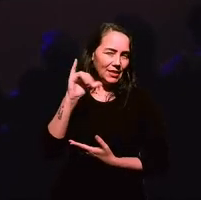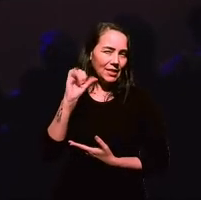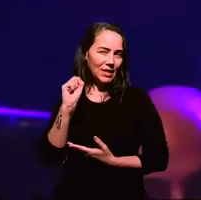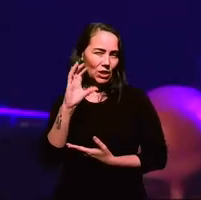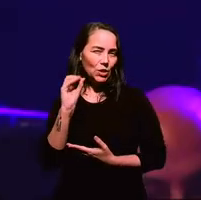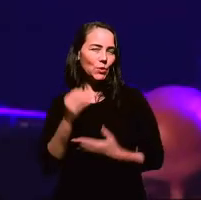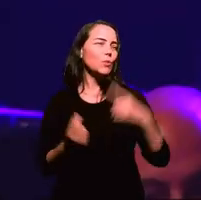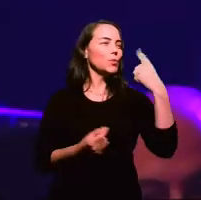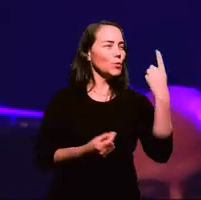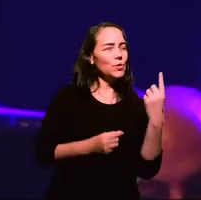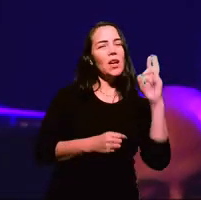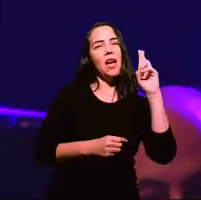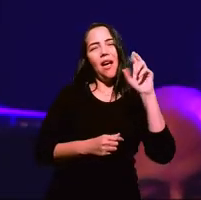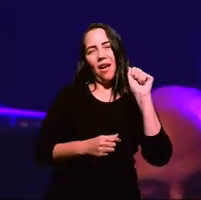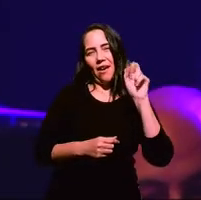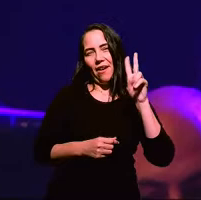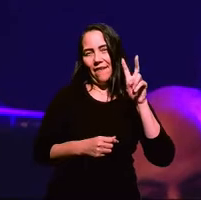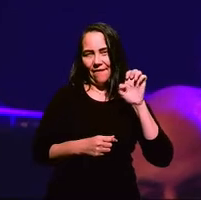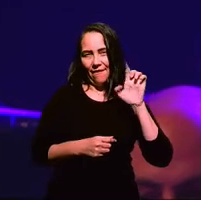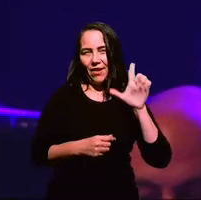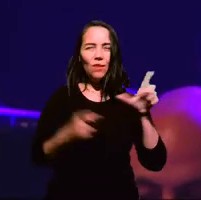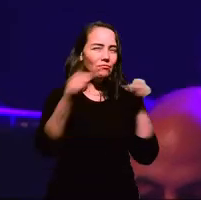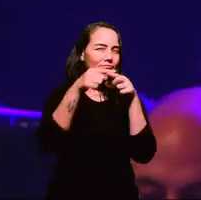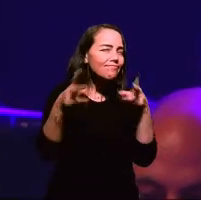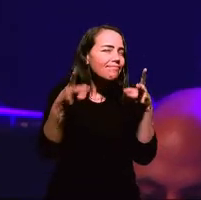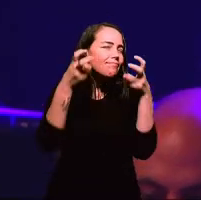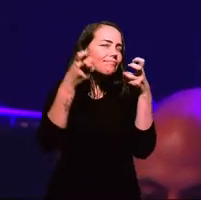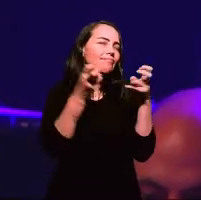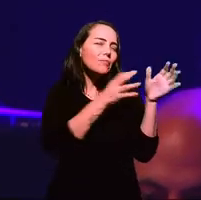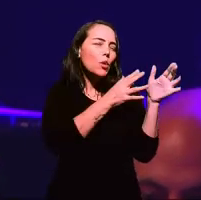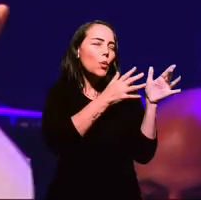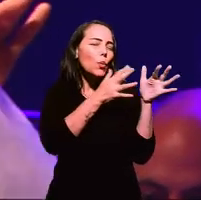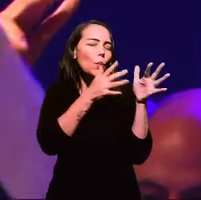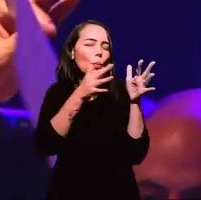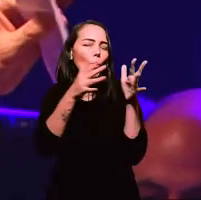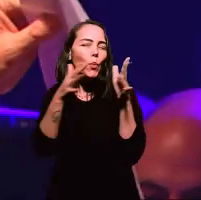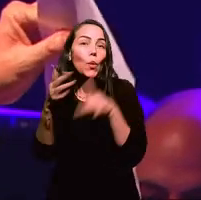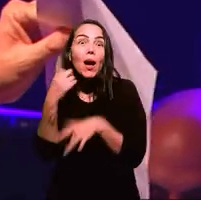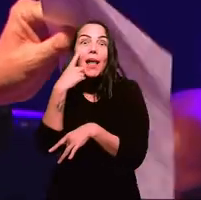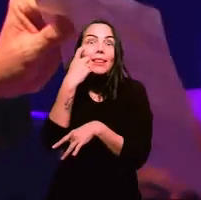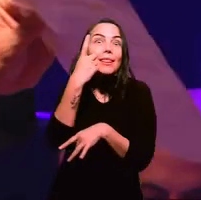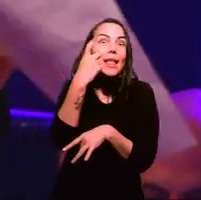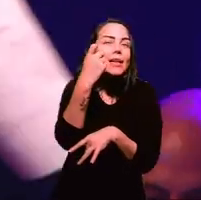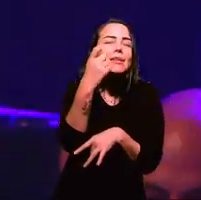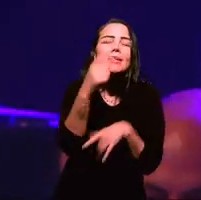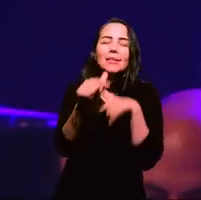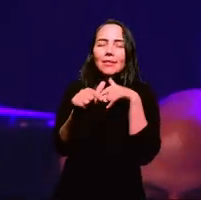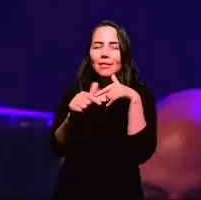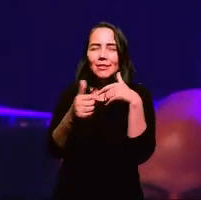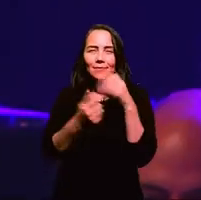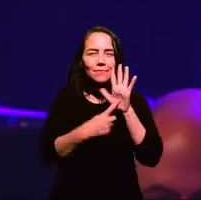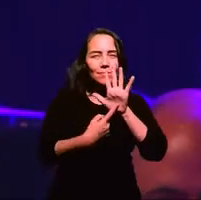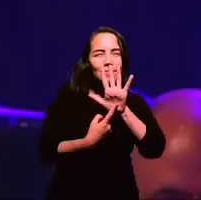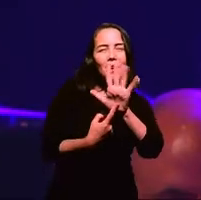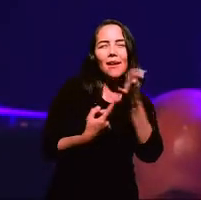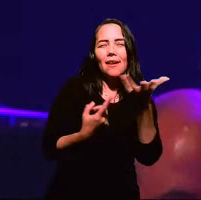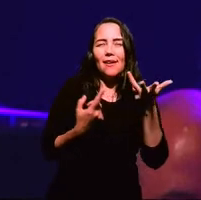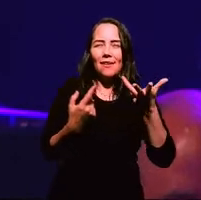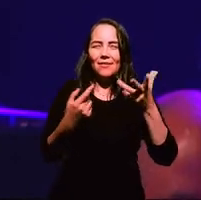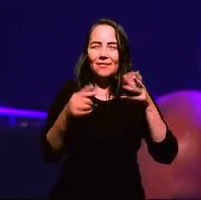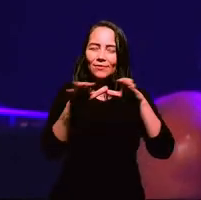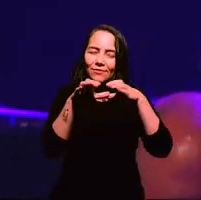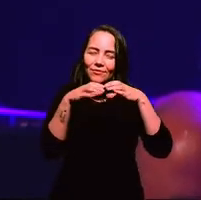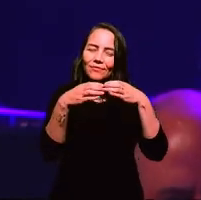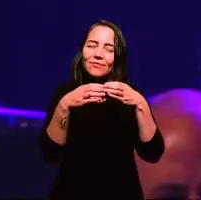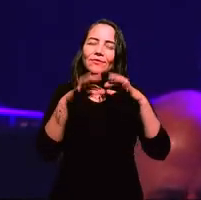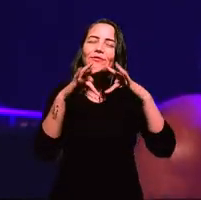poder notar durante a execução. É muito interessante. Eles trabalham com texturas das famílias da